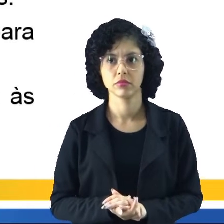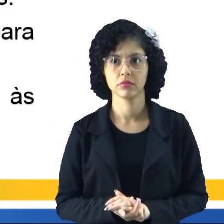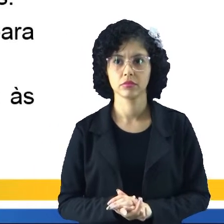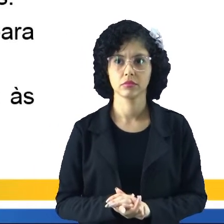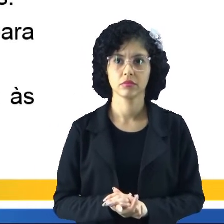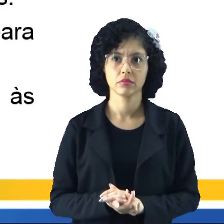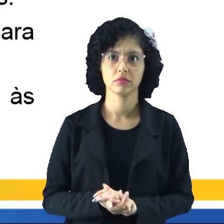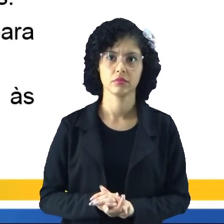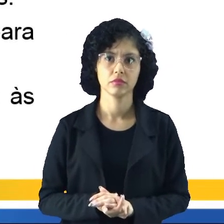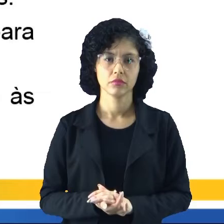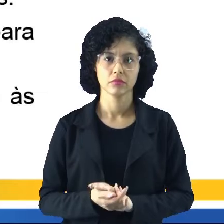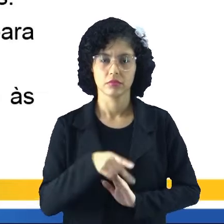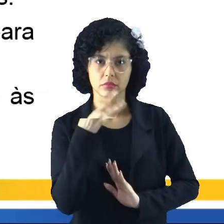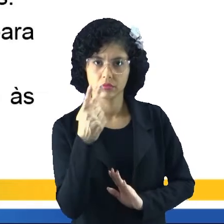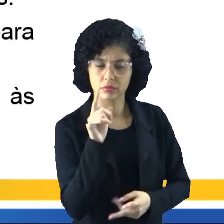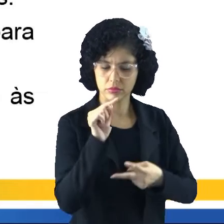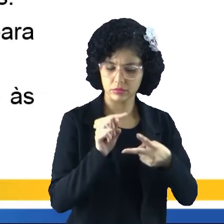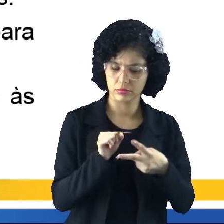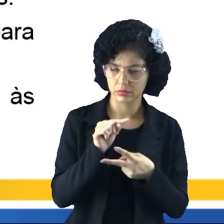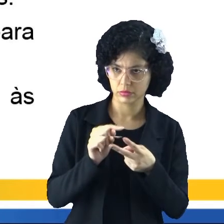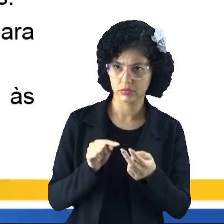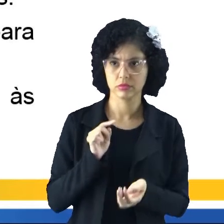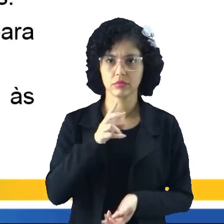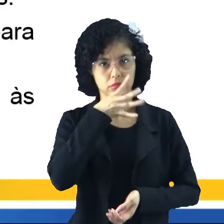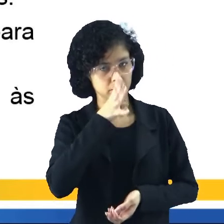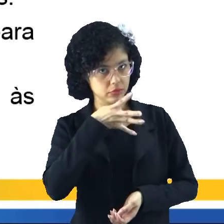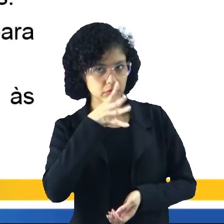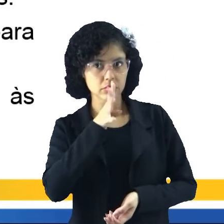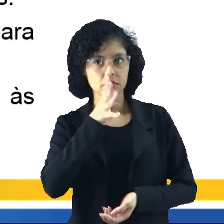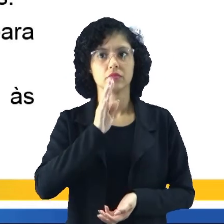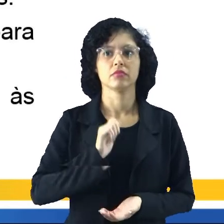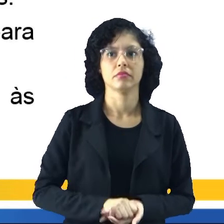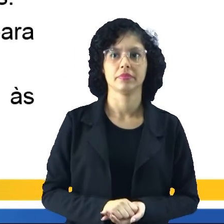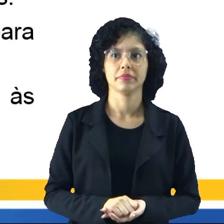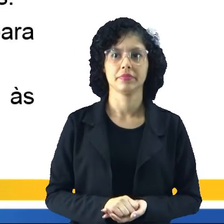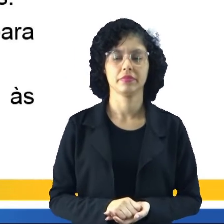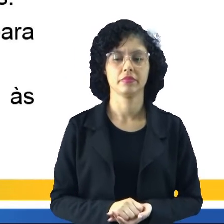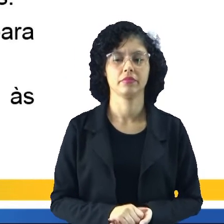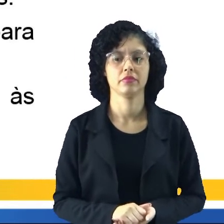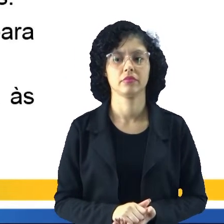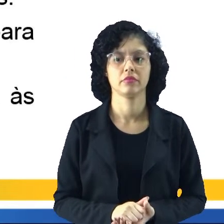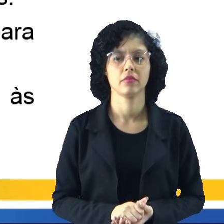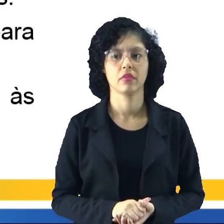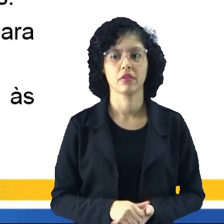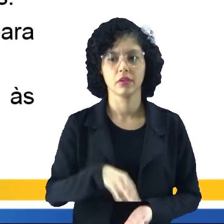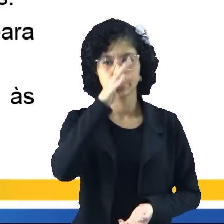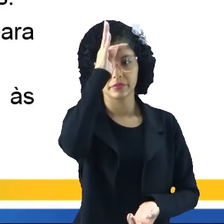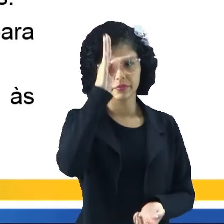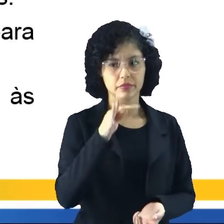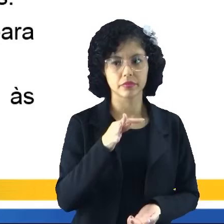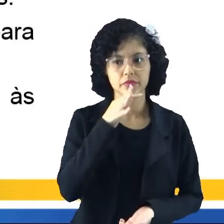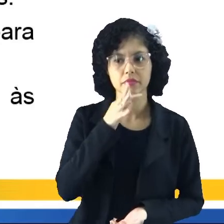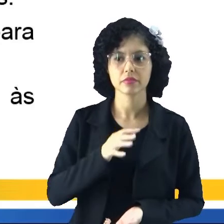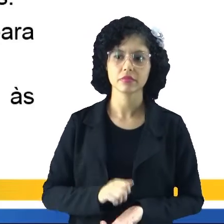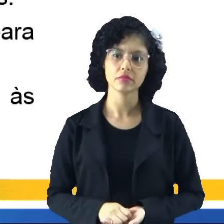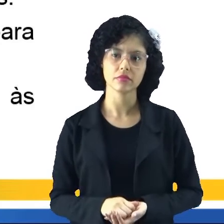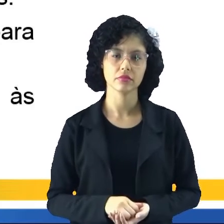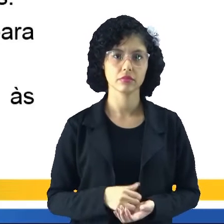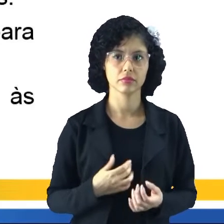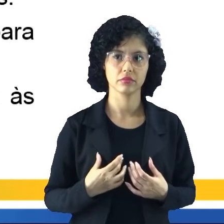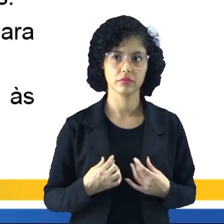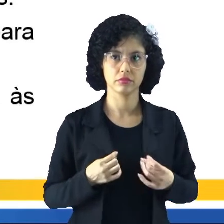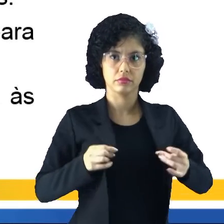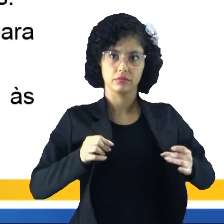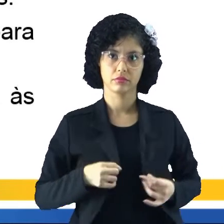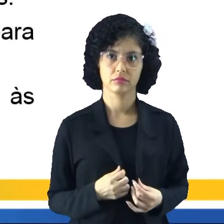Seguramos isso daí porque fala essa questão de criticar, né? Já que a Susanita aí é tradicionalista, essa questão das tarefas